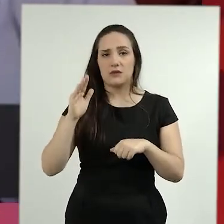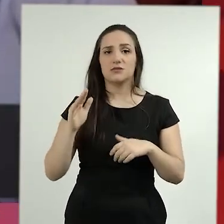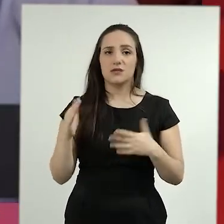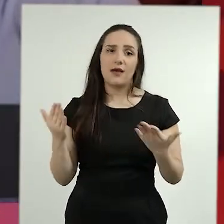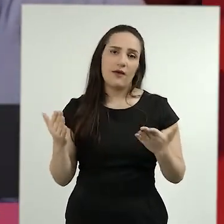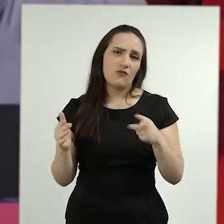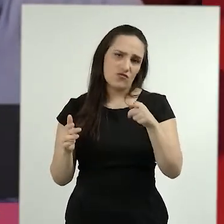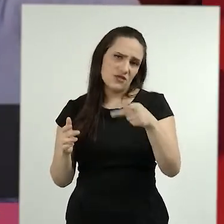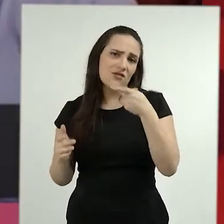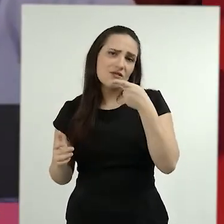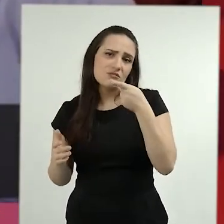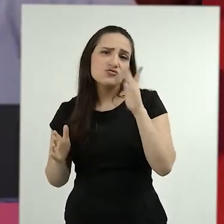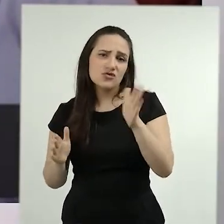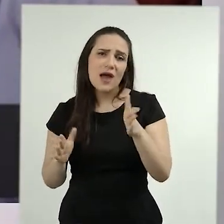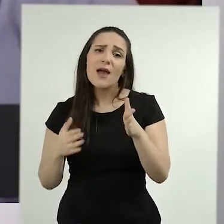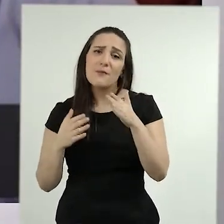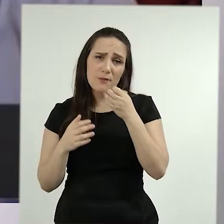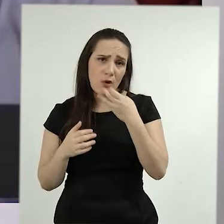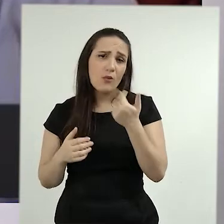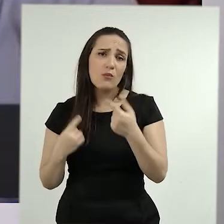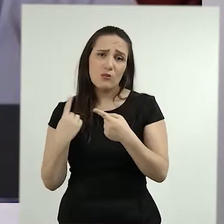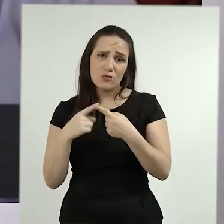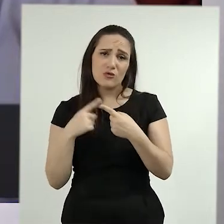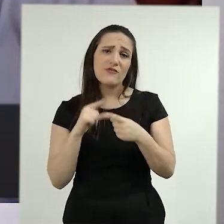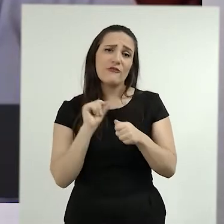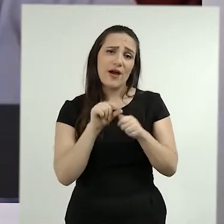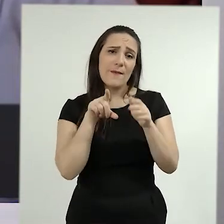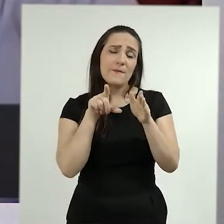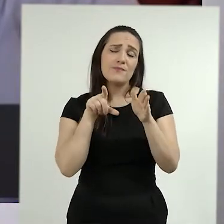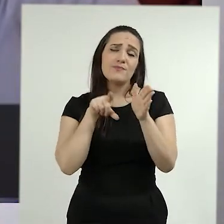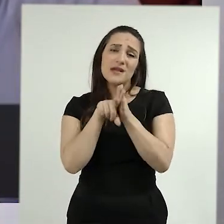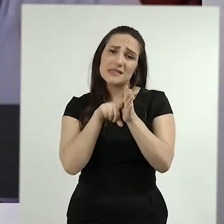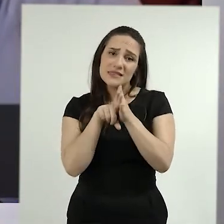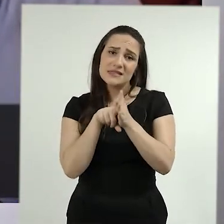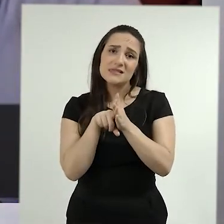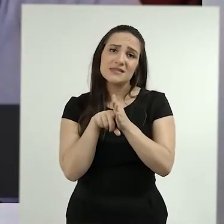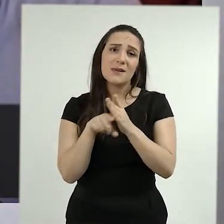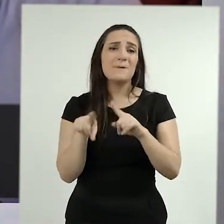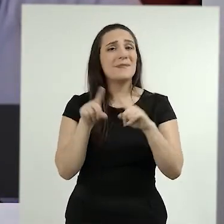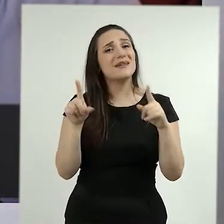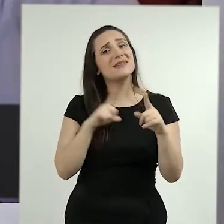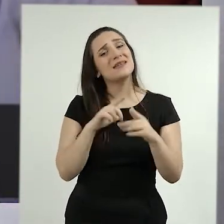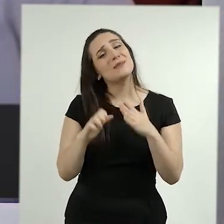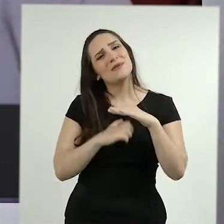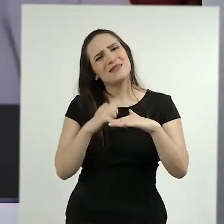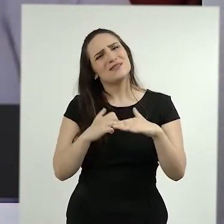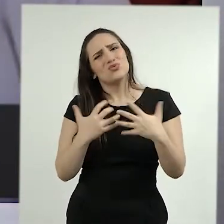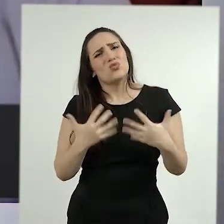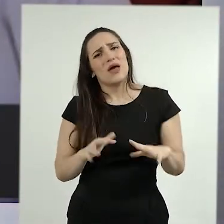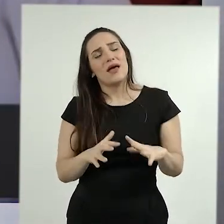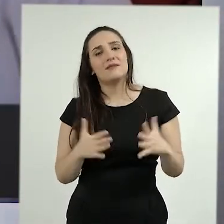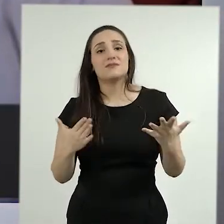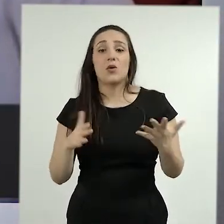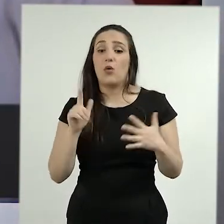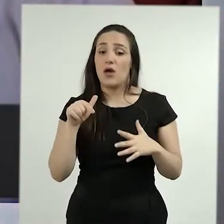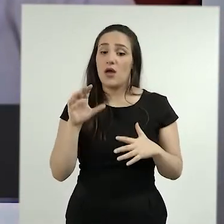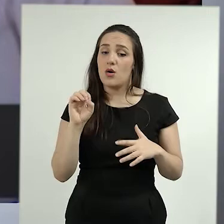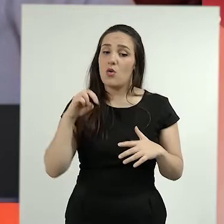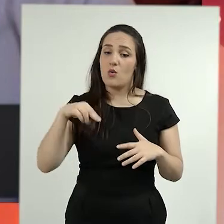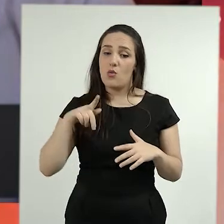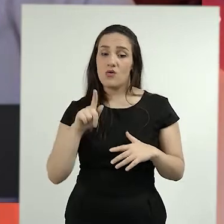repente, atividades, como você mesmo disse, de pesquisas, aonde empresas, infelizmente, não chegam. Então,